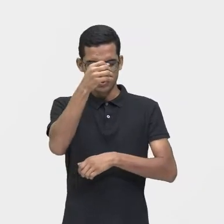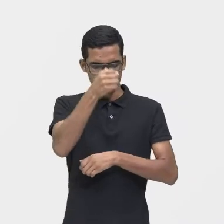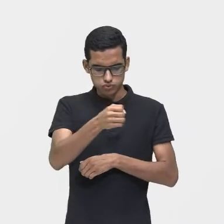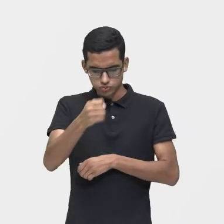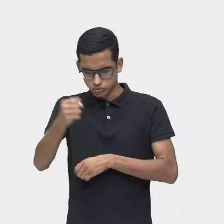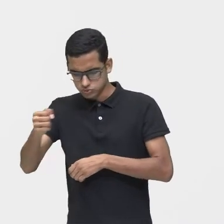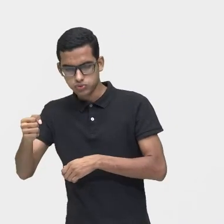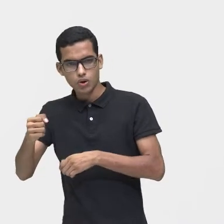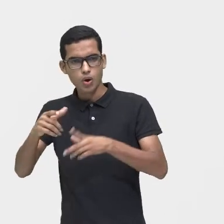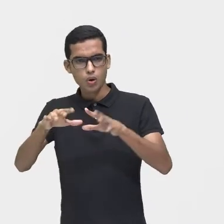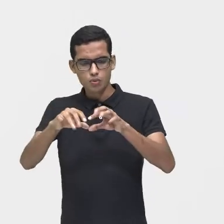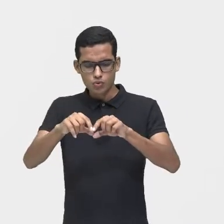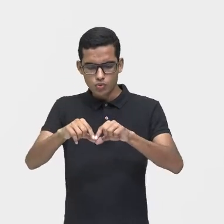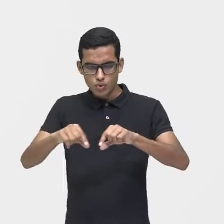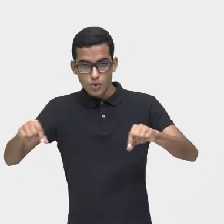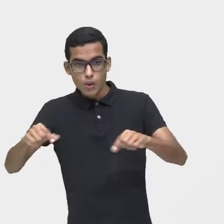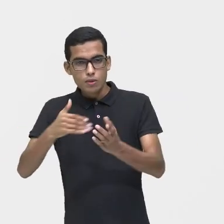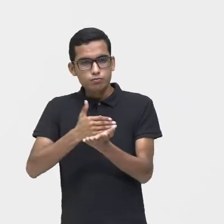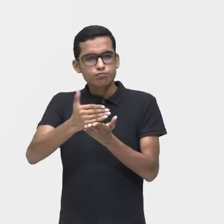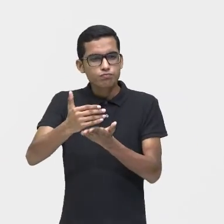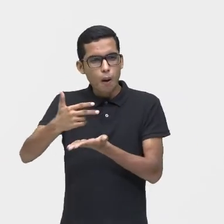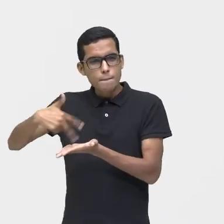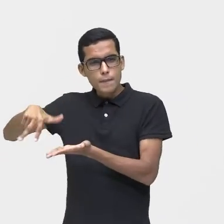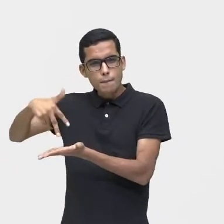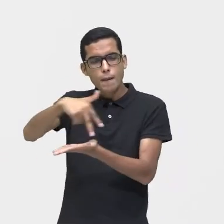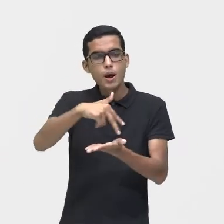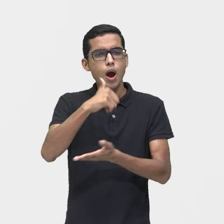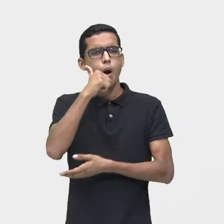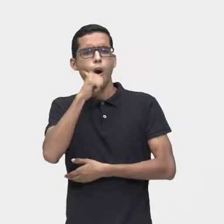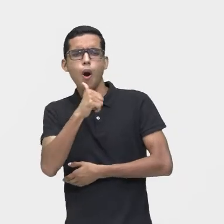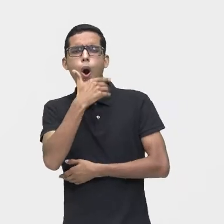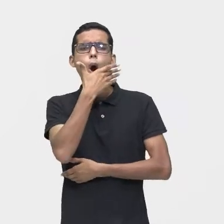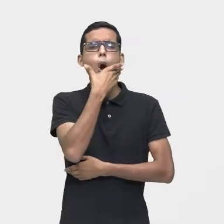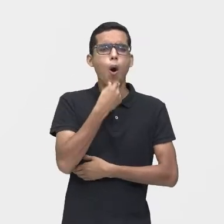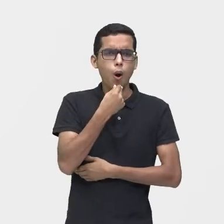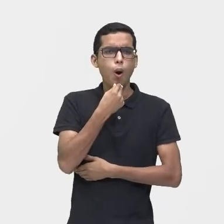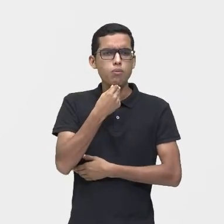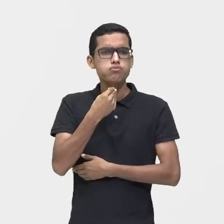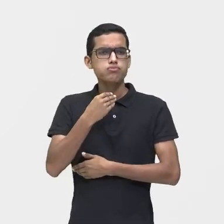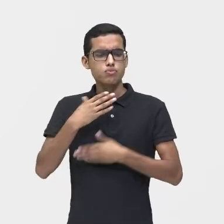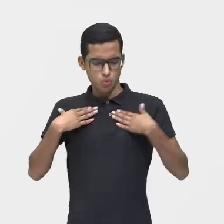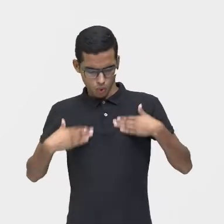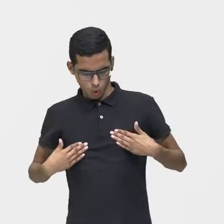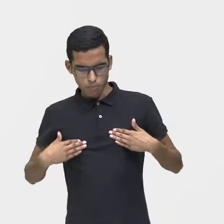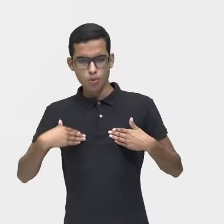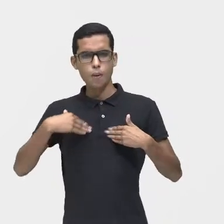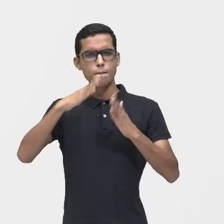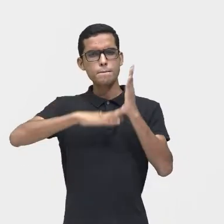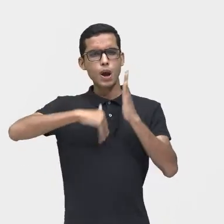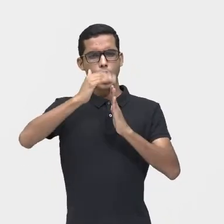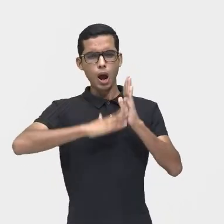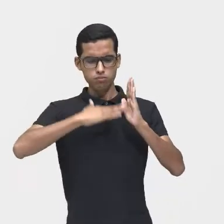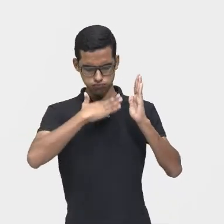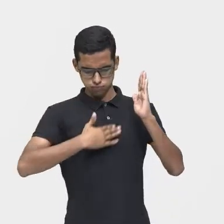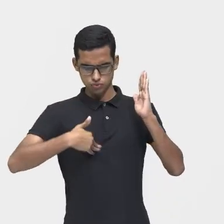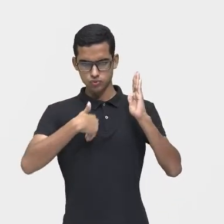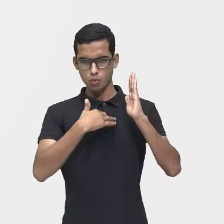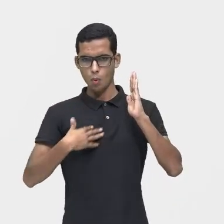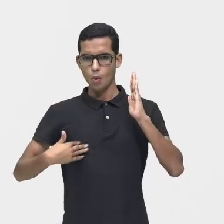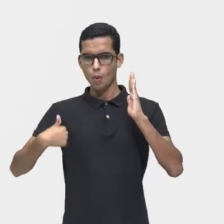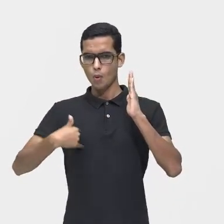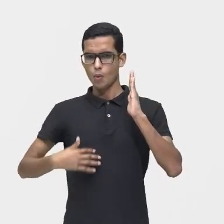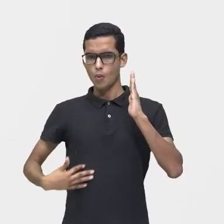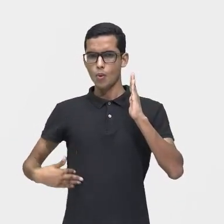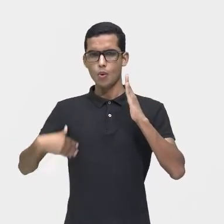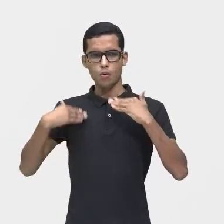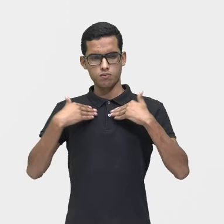linha. Inicia-se então a dança. Homens e mulheres com os corpos pintados iniciam os passos de